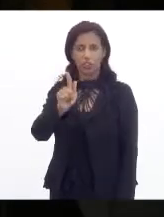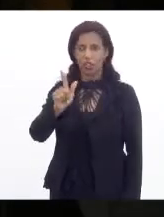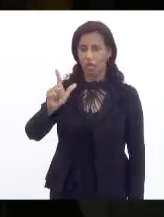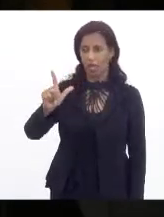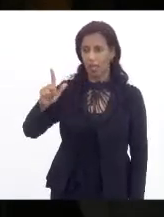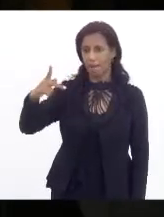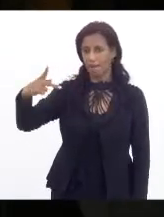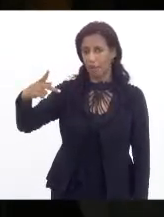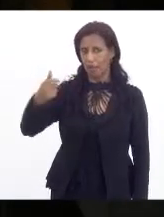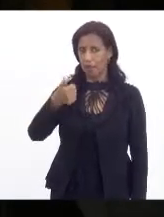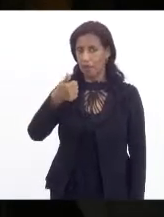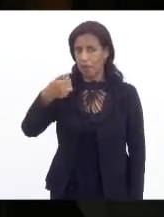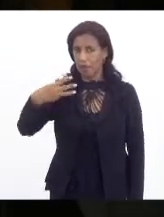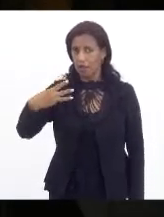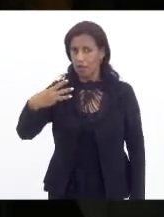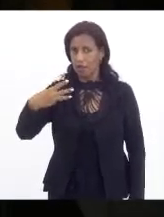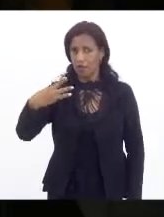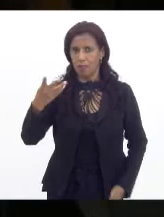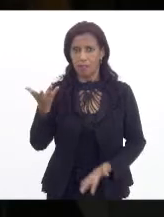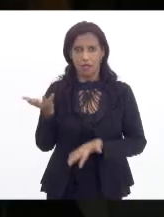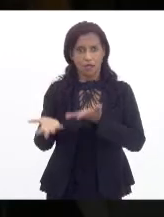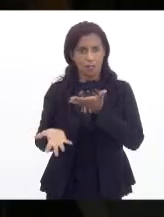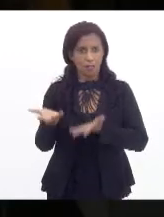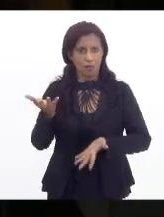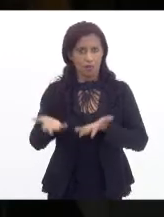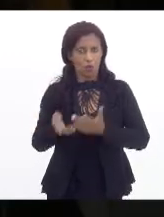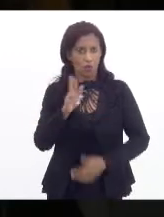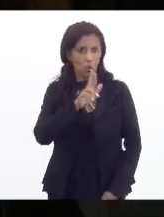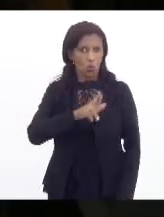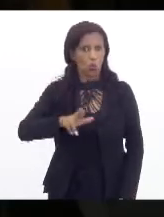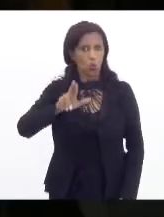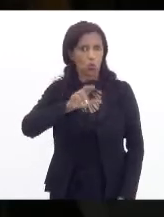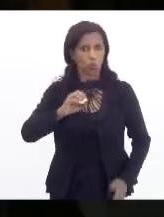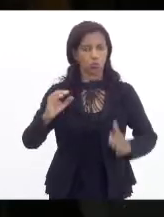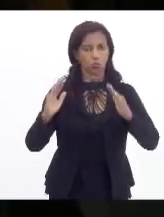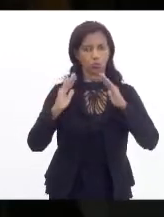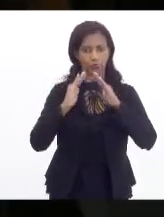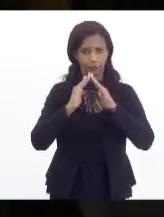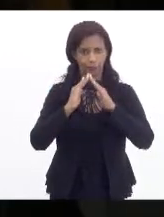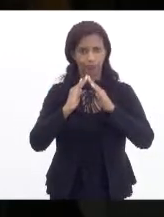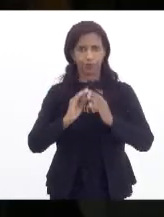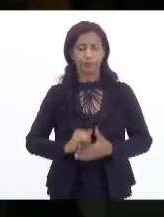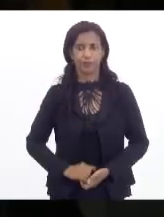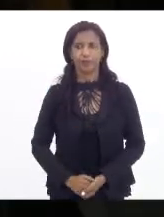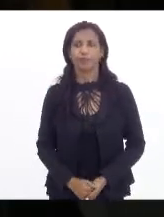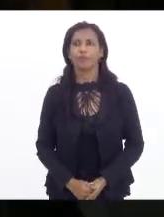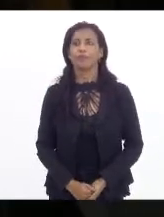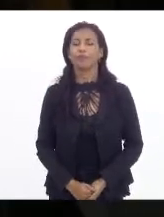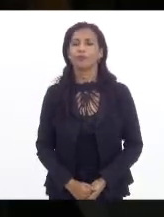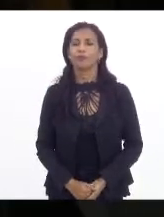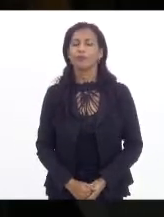de 13 quilos, para uso doméstico.